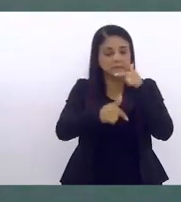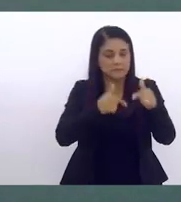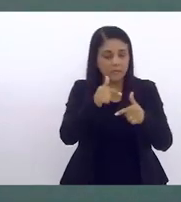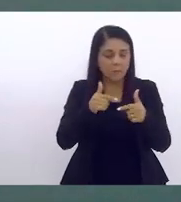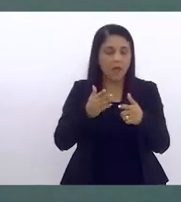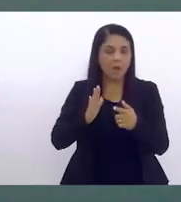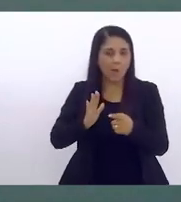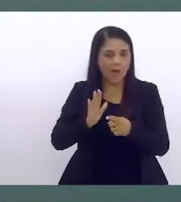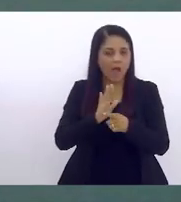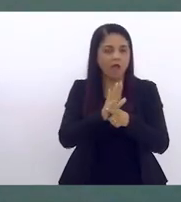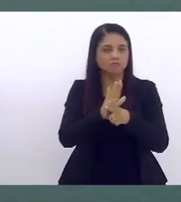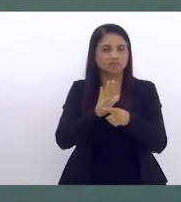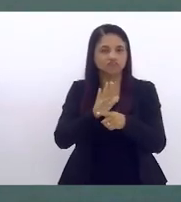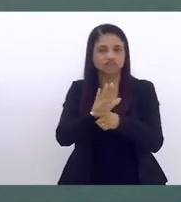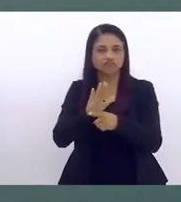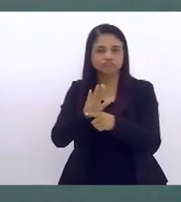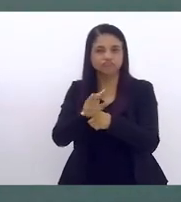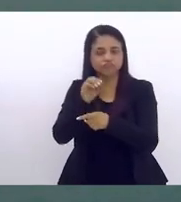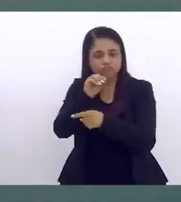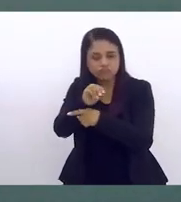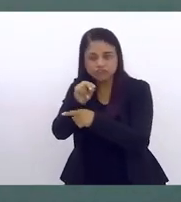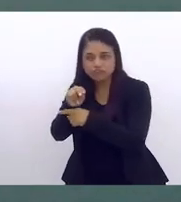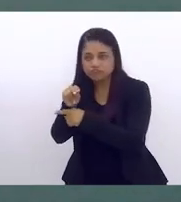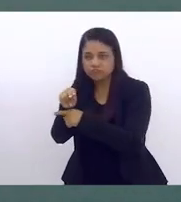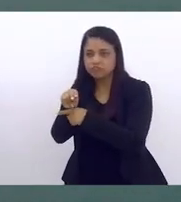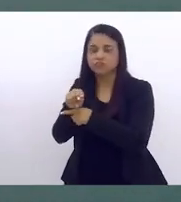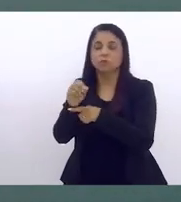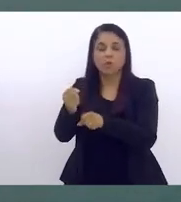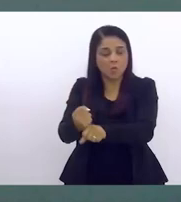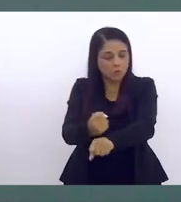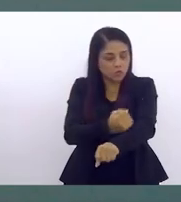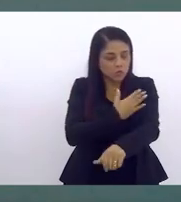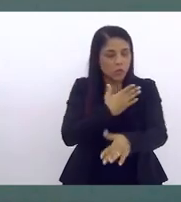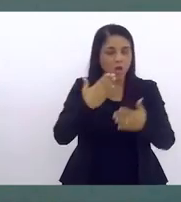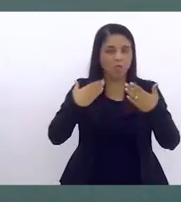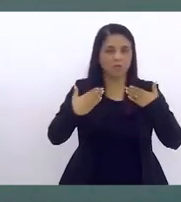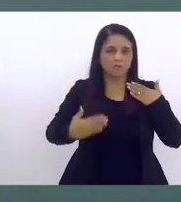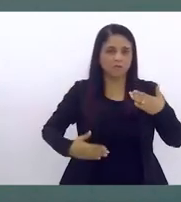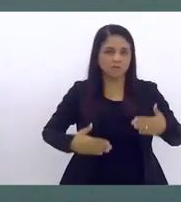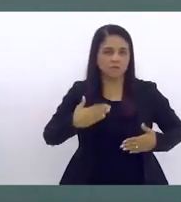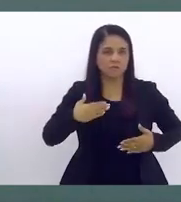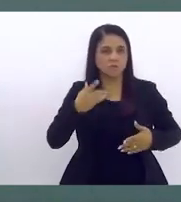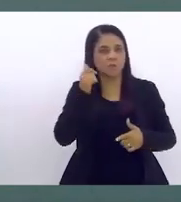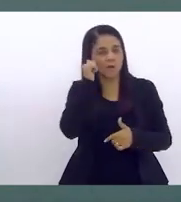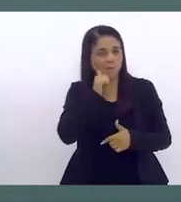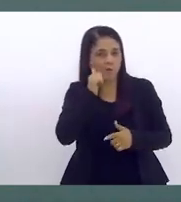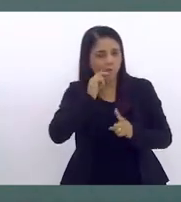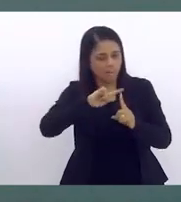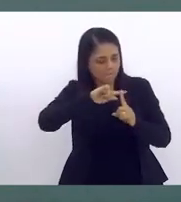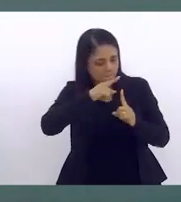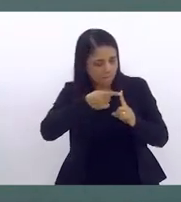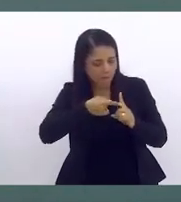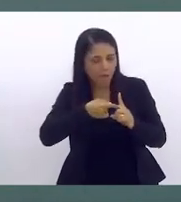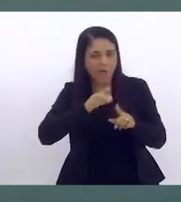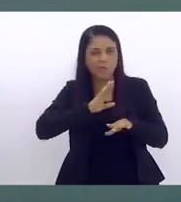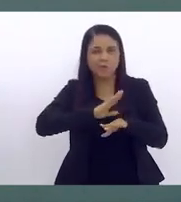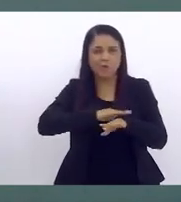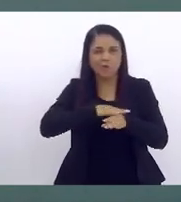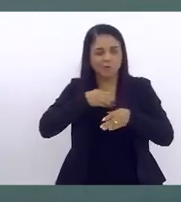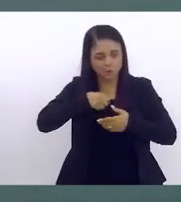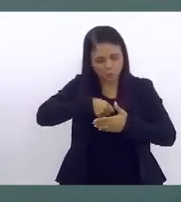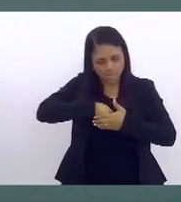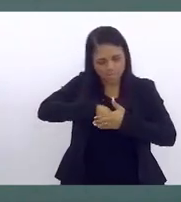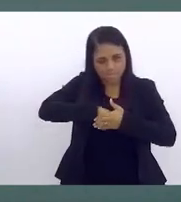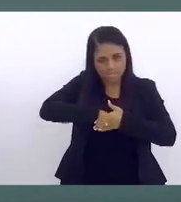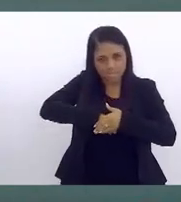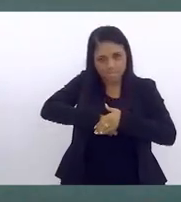contínuo, de dar um apoio contínuo, emocional e físico para a mulher. Na hora que ela está no trabalho de parto, no parto,